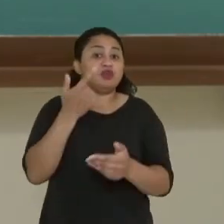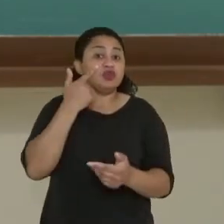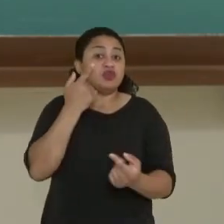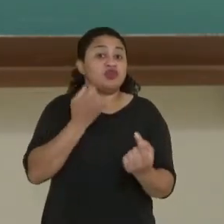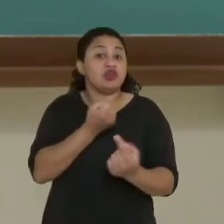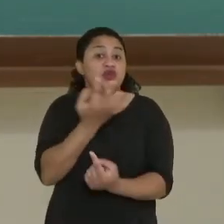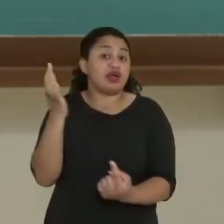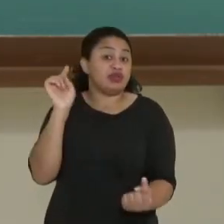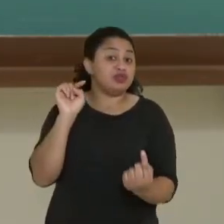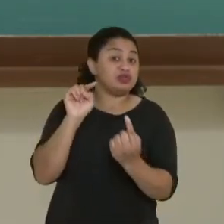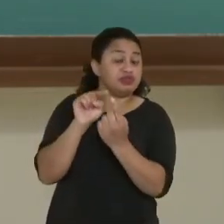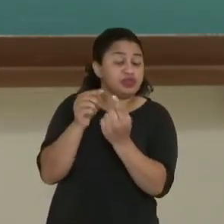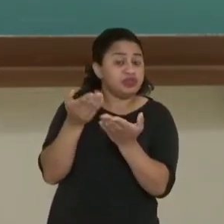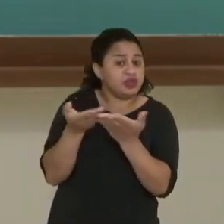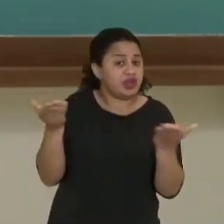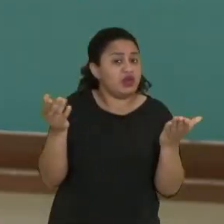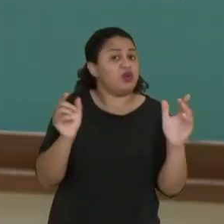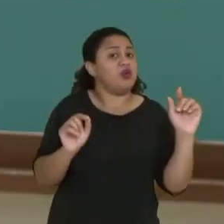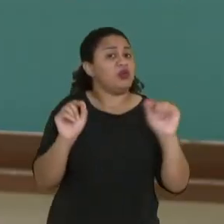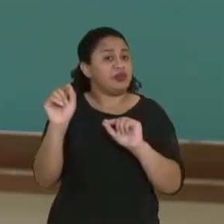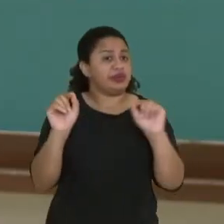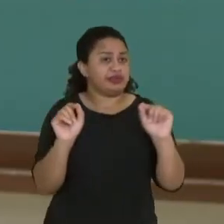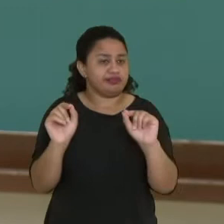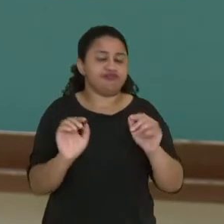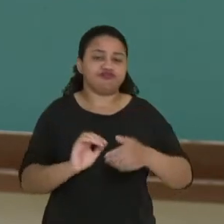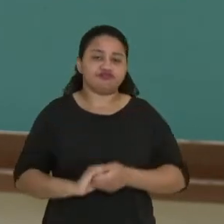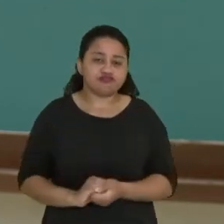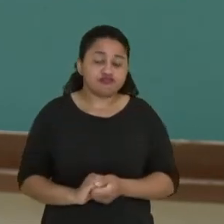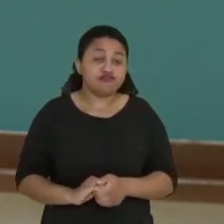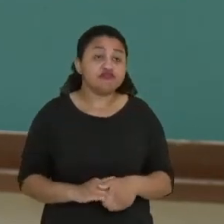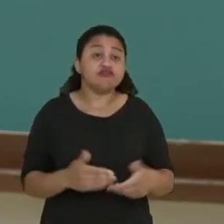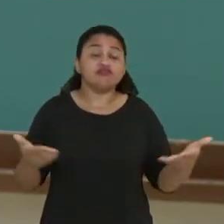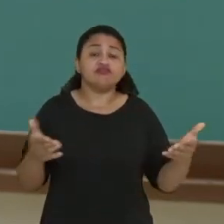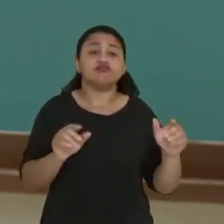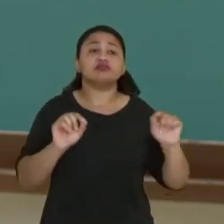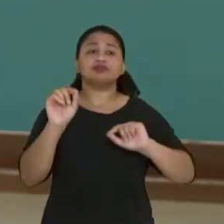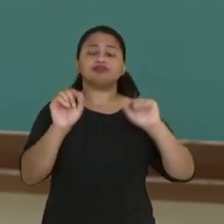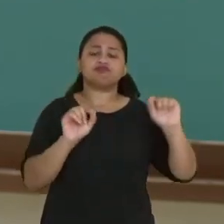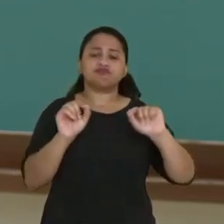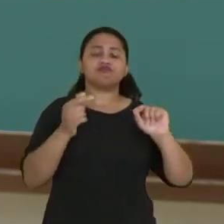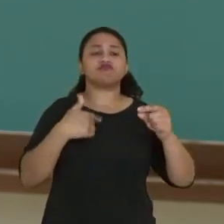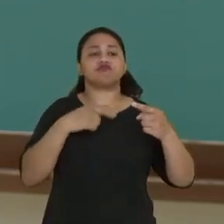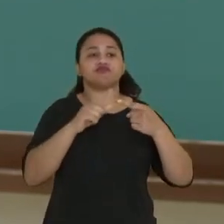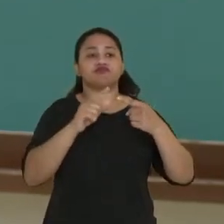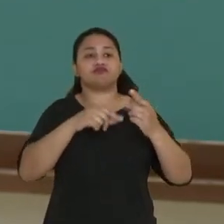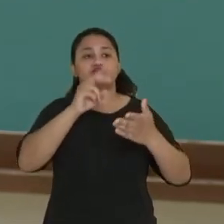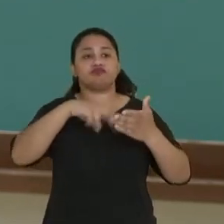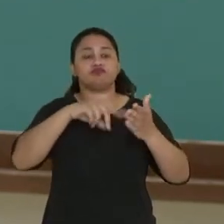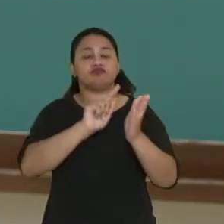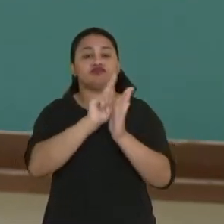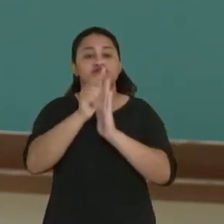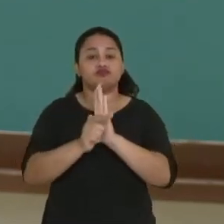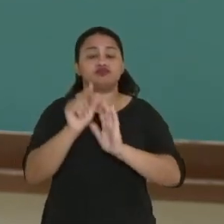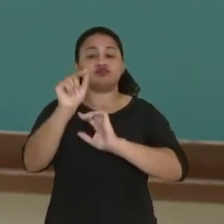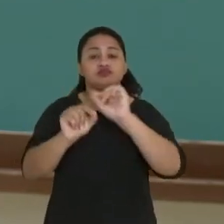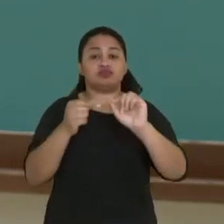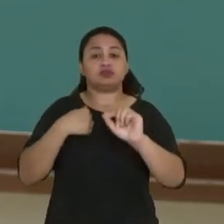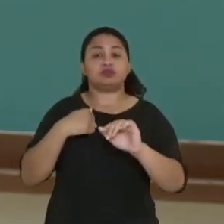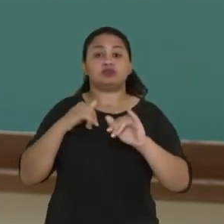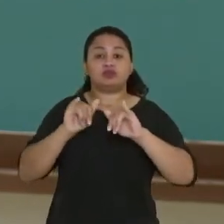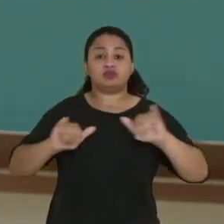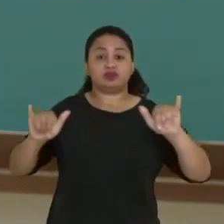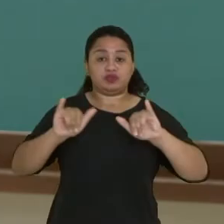nossos objetivos? Acompanhe aqui. Nós vamos fazer, então, a leitura do gênero discursivo